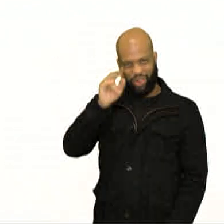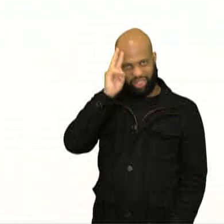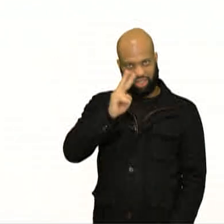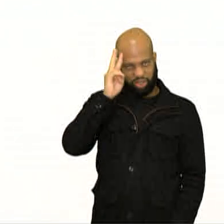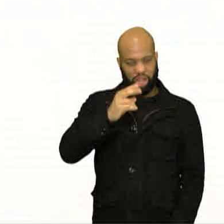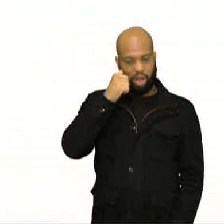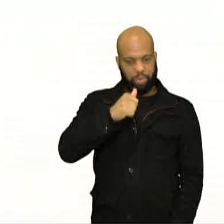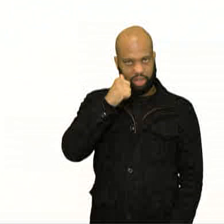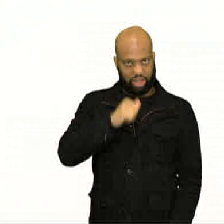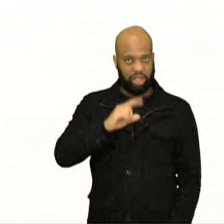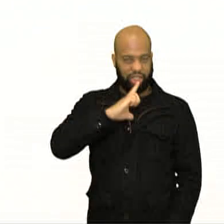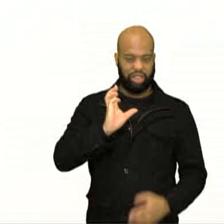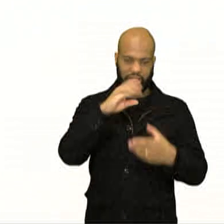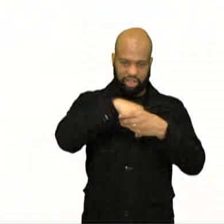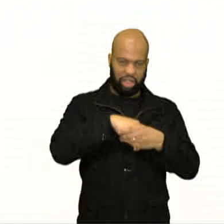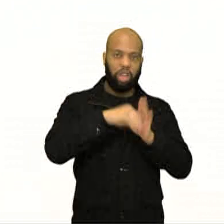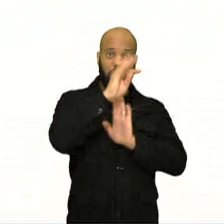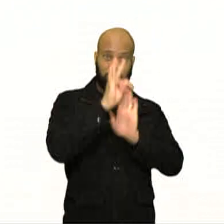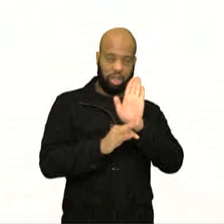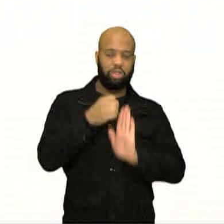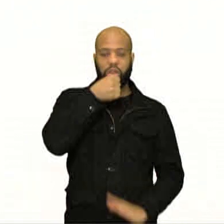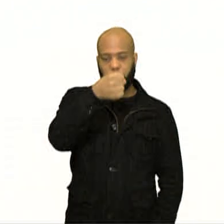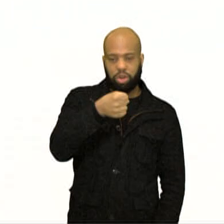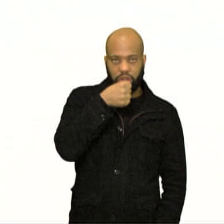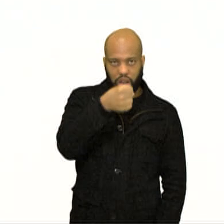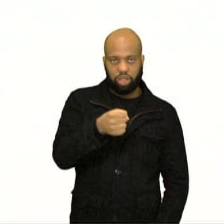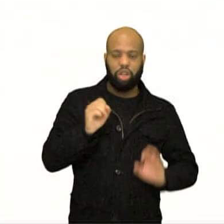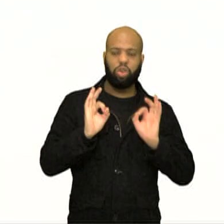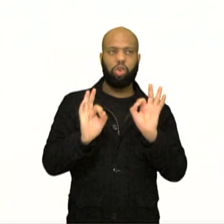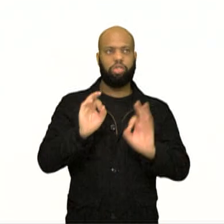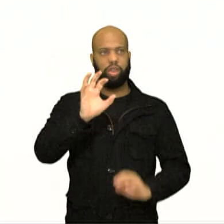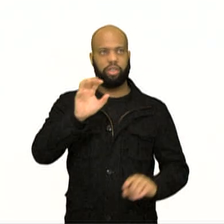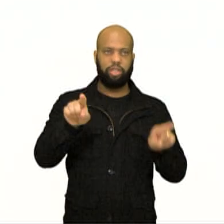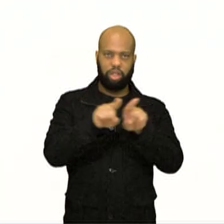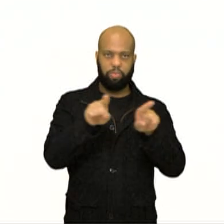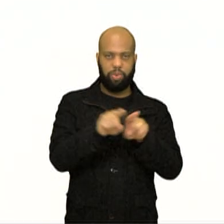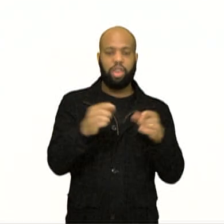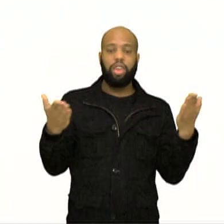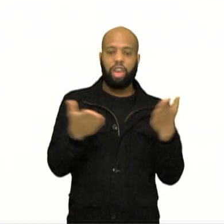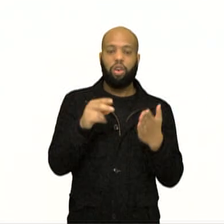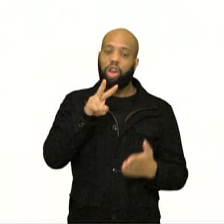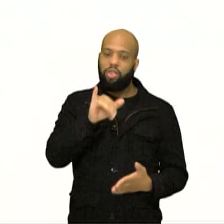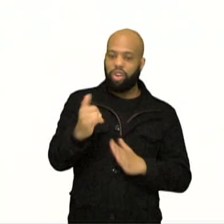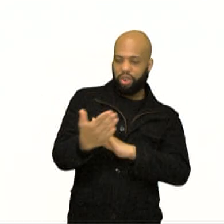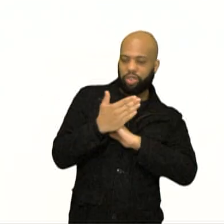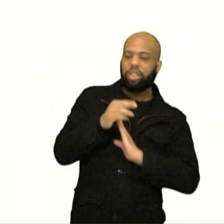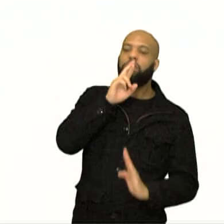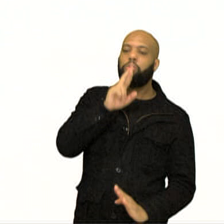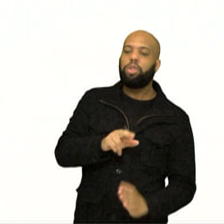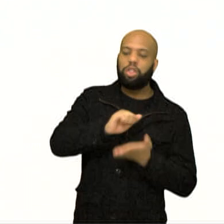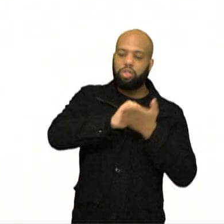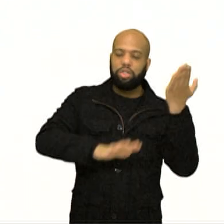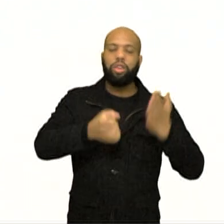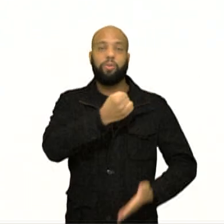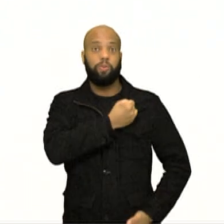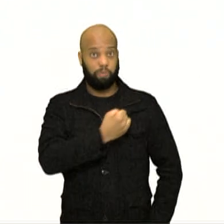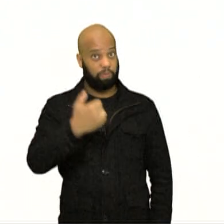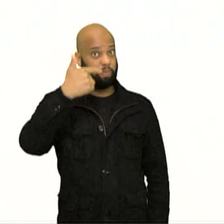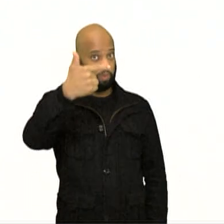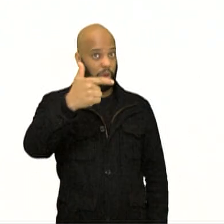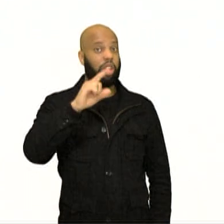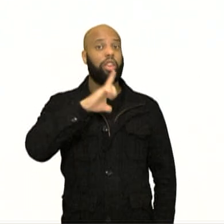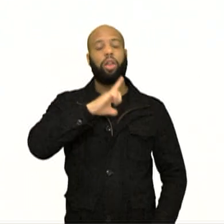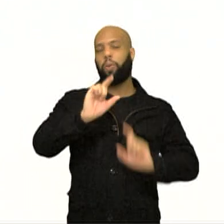está dentro da nossa reportagem confirma isso, né? E vai nos ajudar a responder a atividade 2, que vem com o